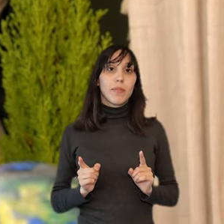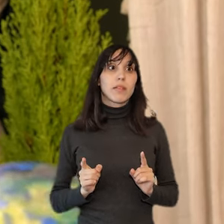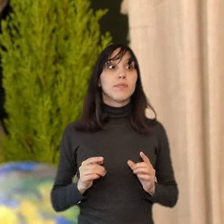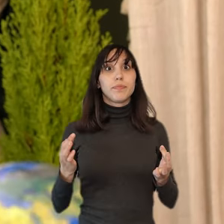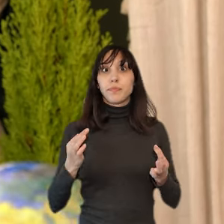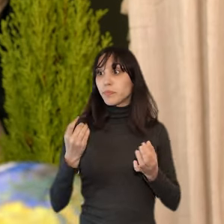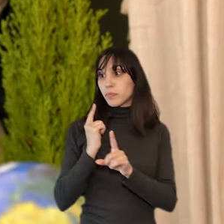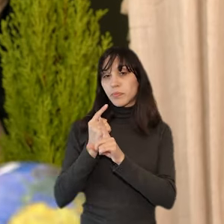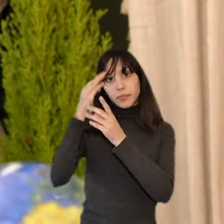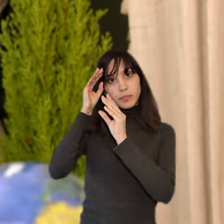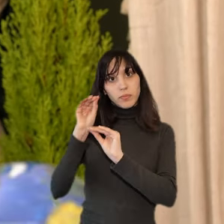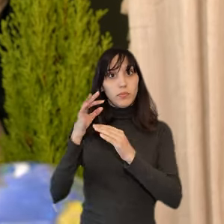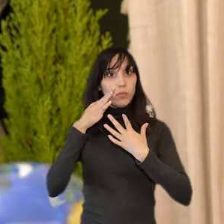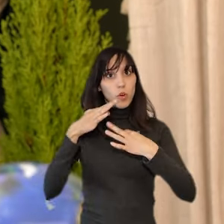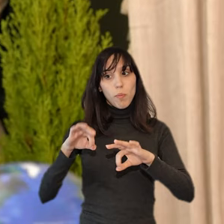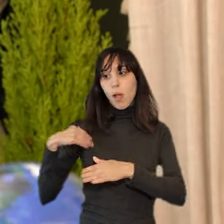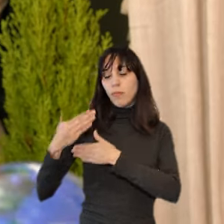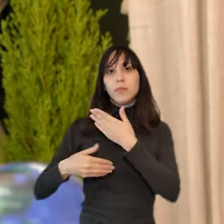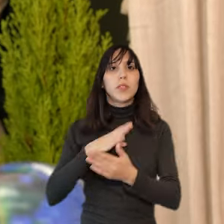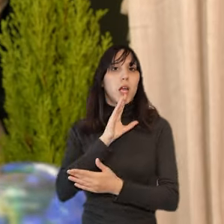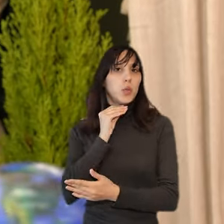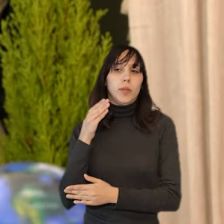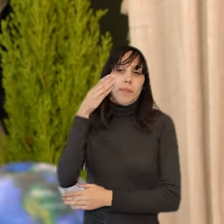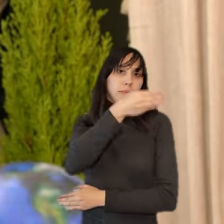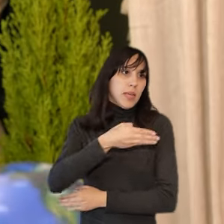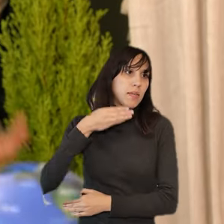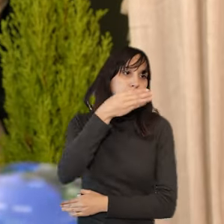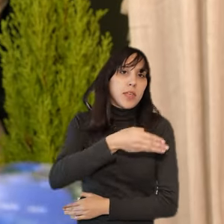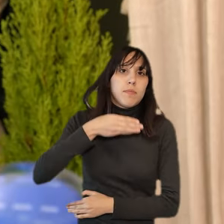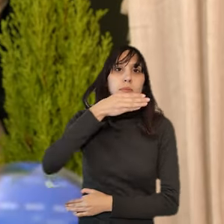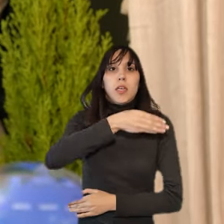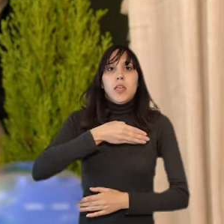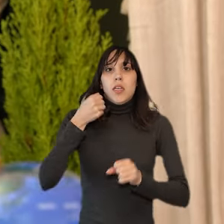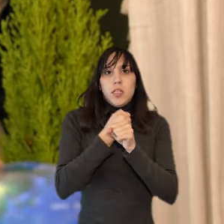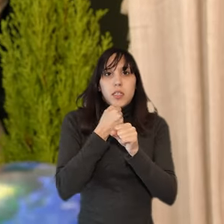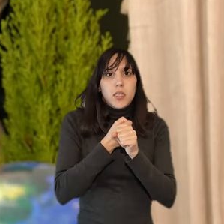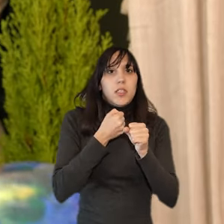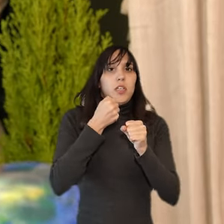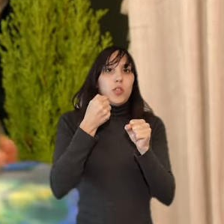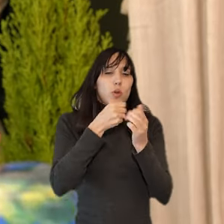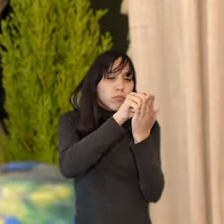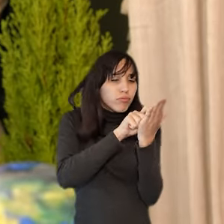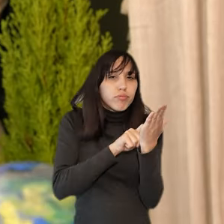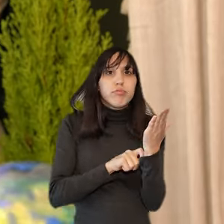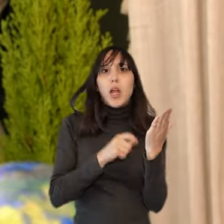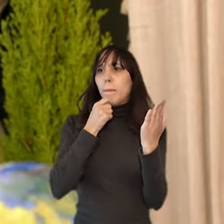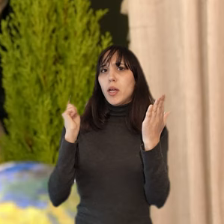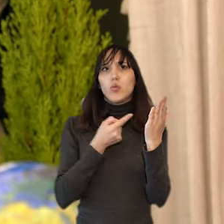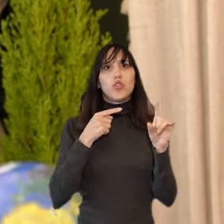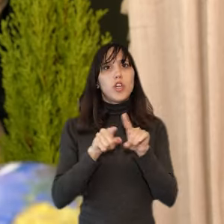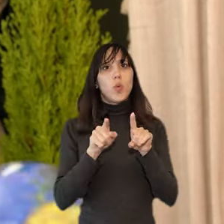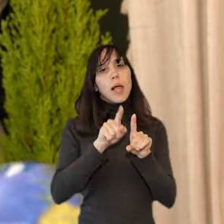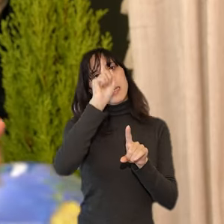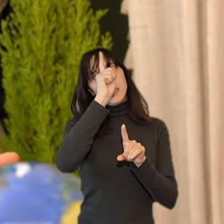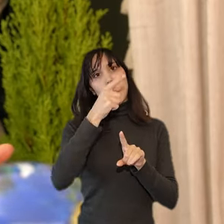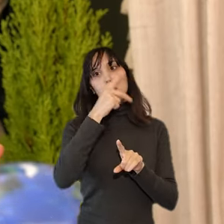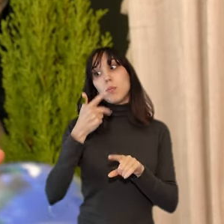mesmo num ensino regular por mais que o aluno frequente e que e que faça os exercícios nem toda a gente tem sucesso não éem todos os